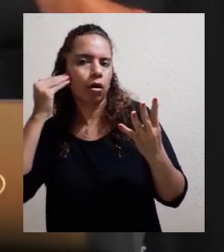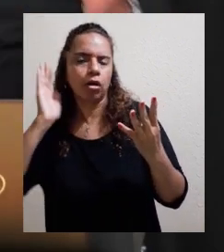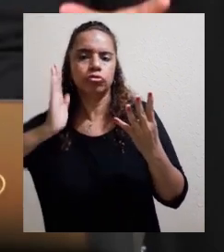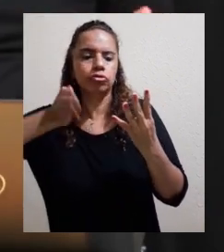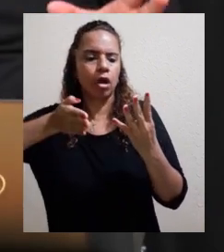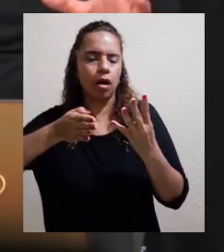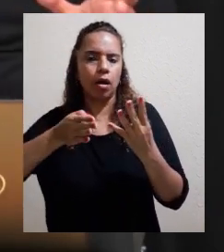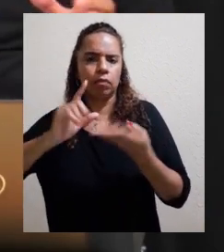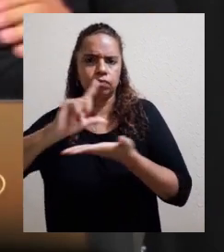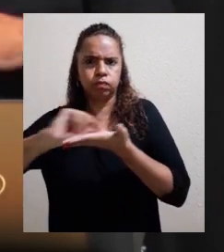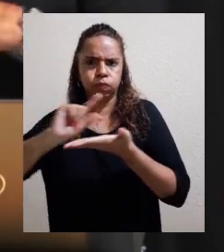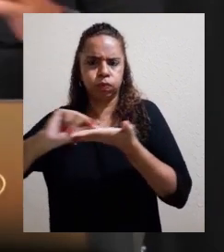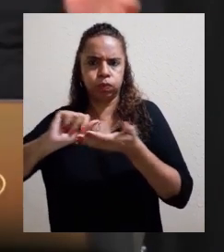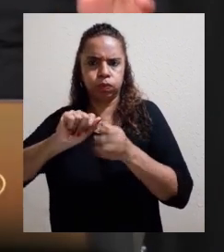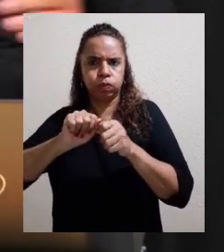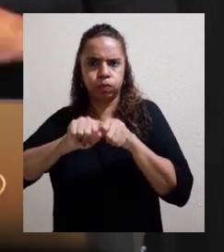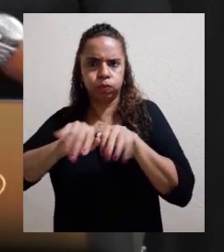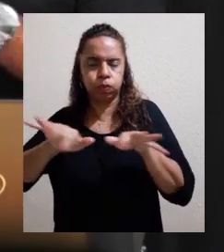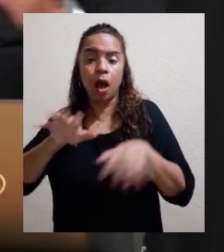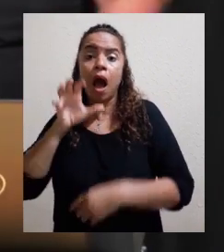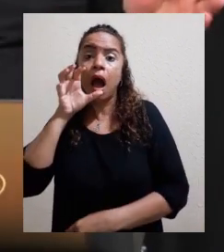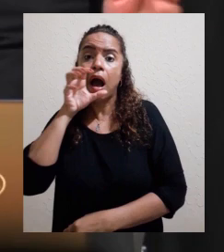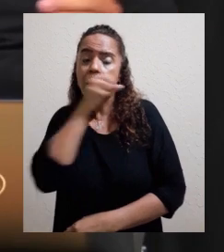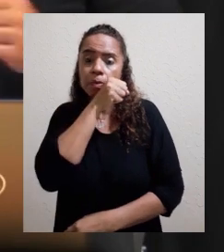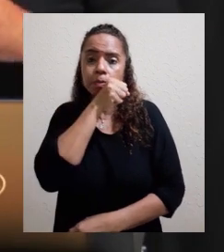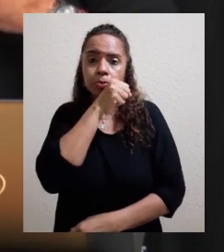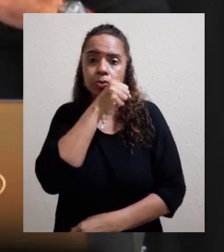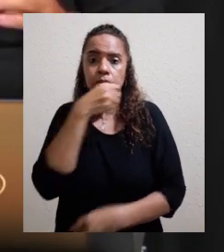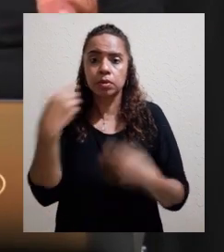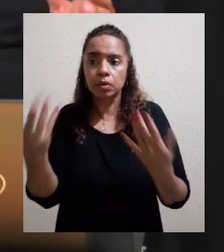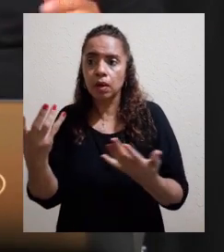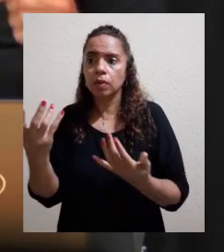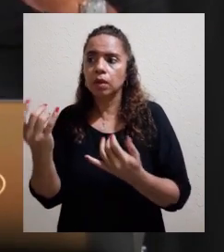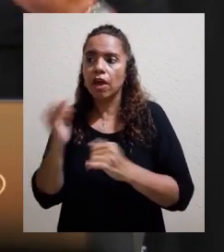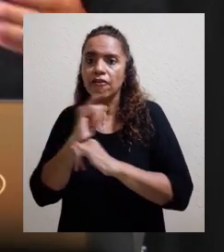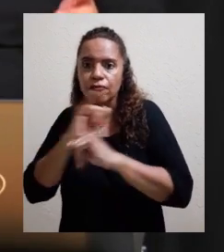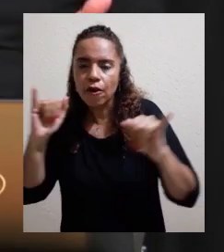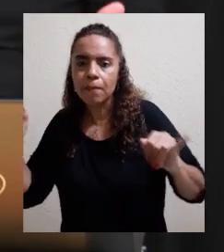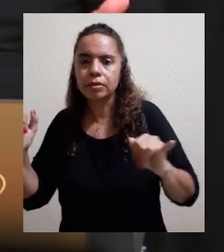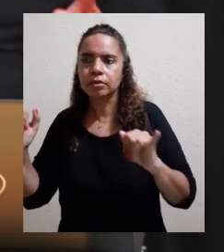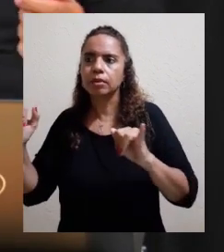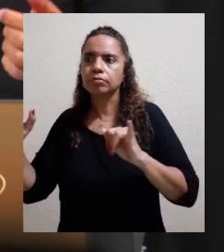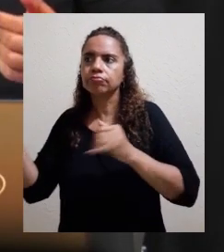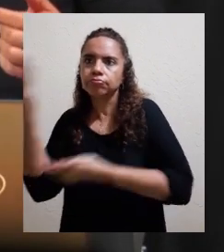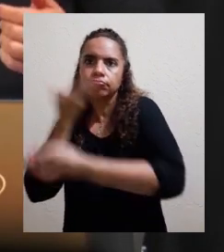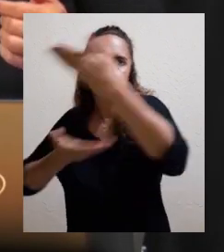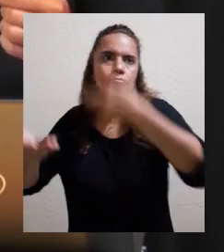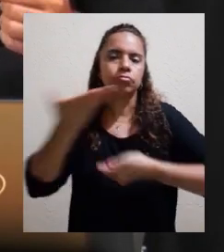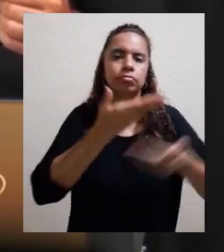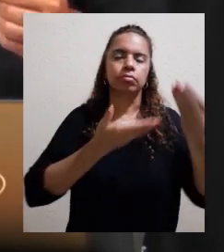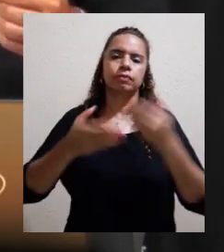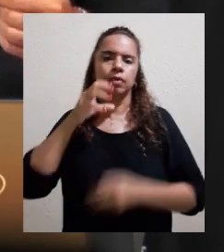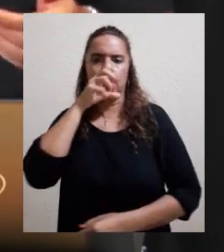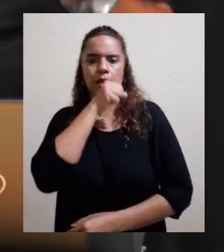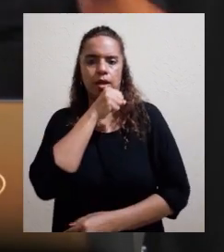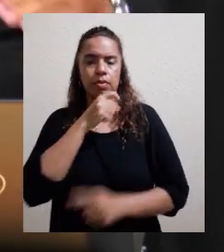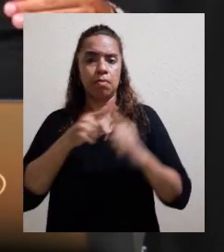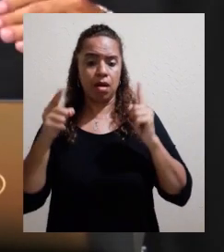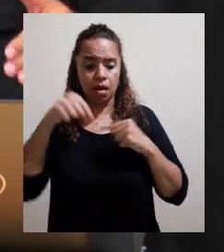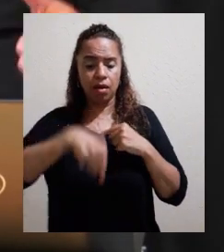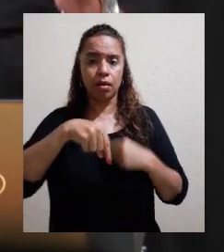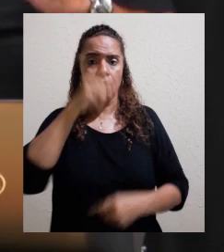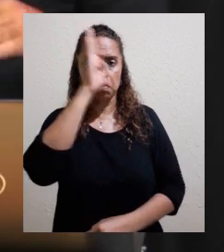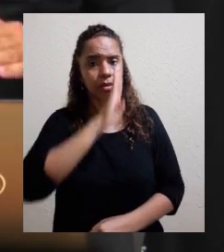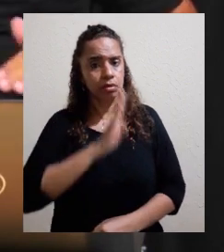um absurdo de artigos que saíam rapidamente, né? Então essa publicação rápida foi muito importante no primeiro momento. Mas aí a